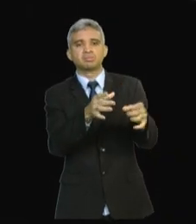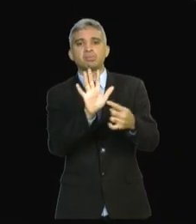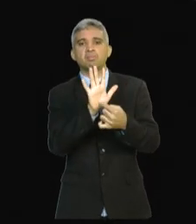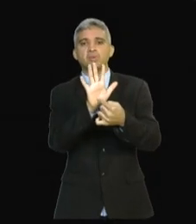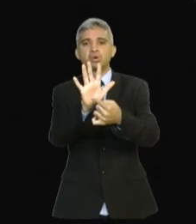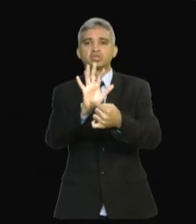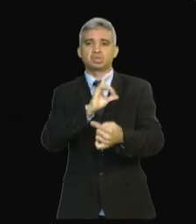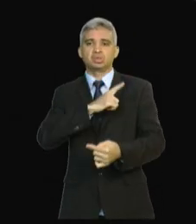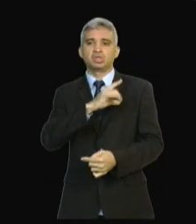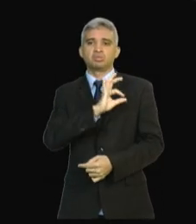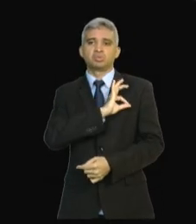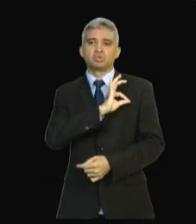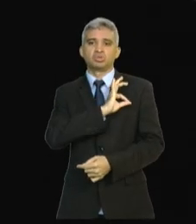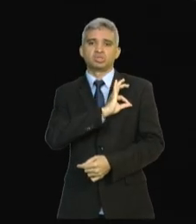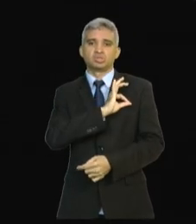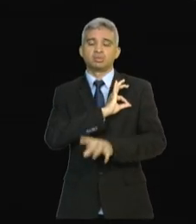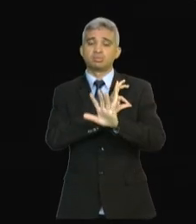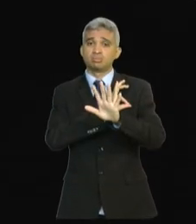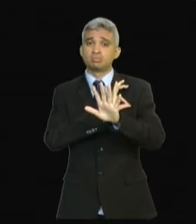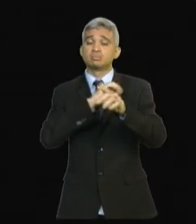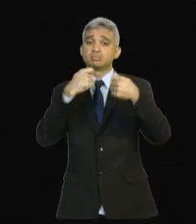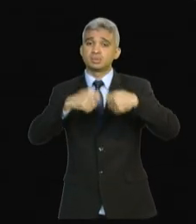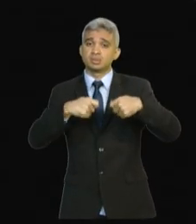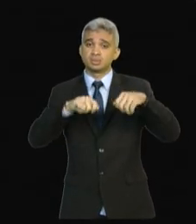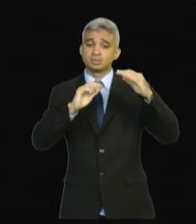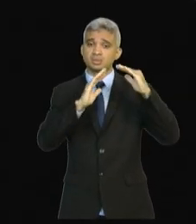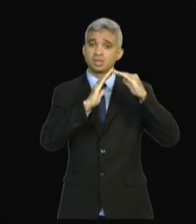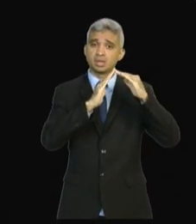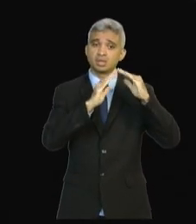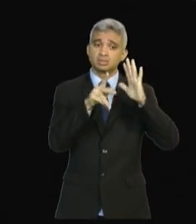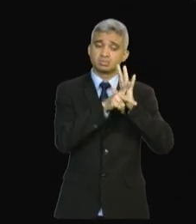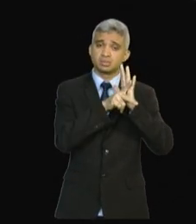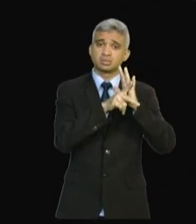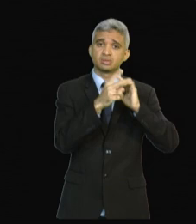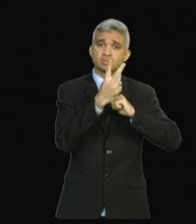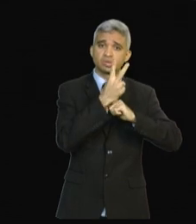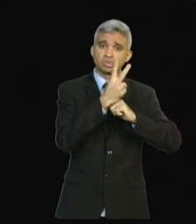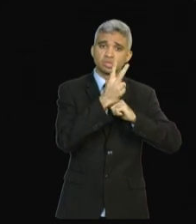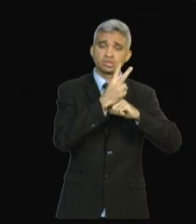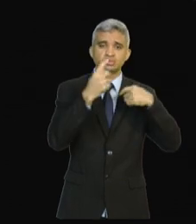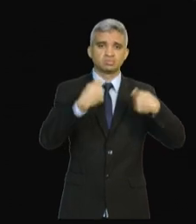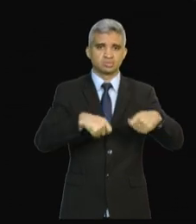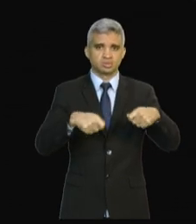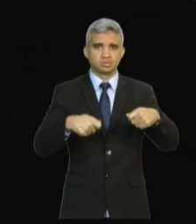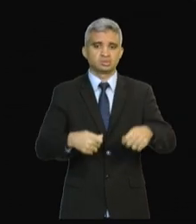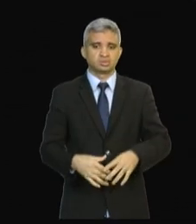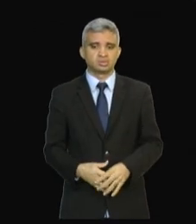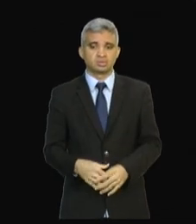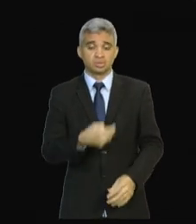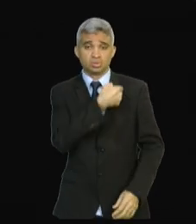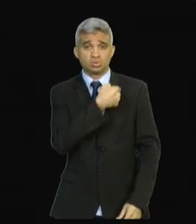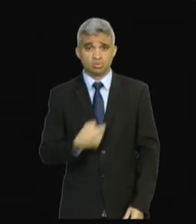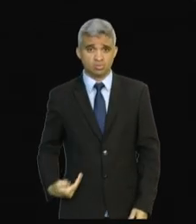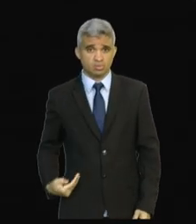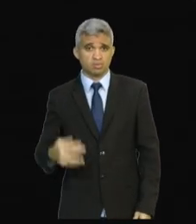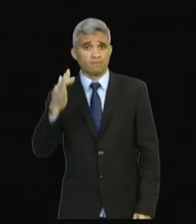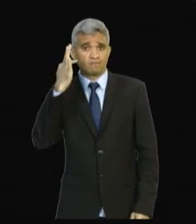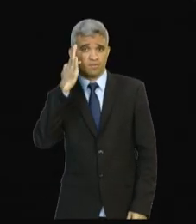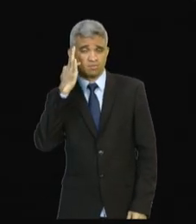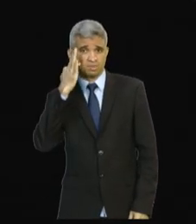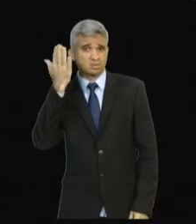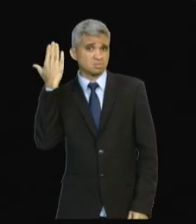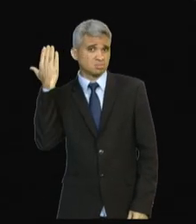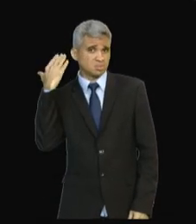e policiamento não se faz assim. Foi desde o início do primeiro mandato do governador Flávio Dino uma preocupação em